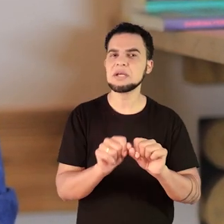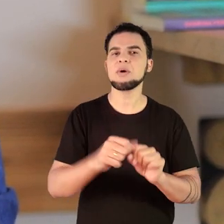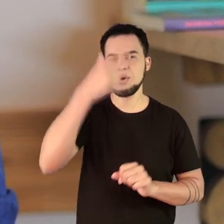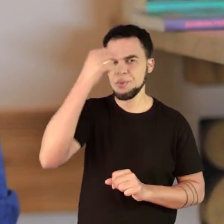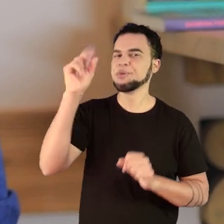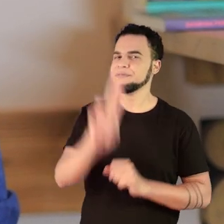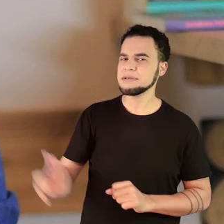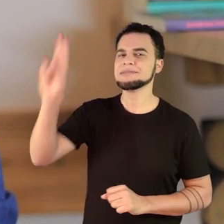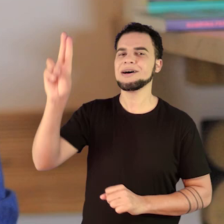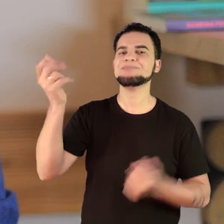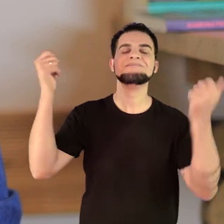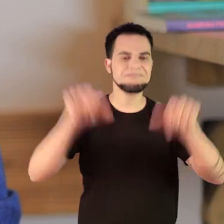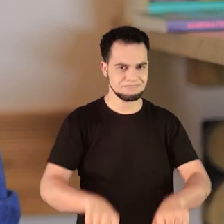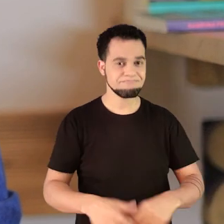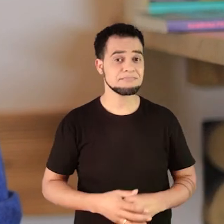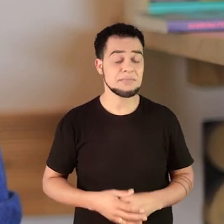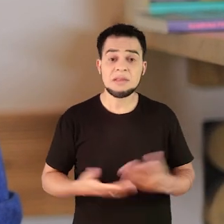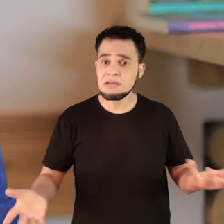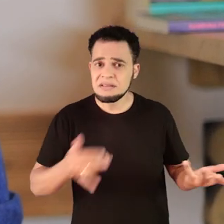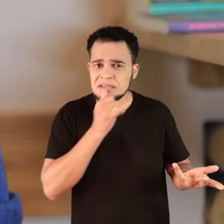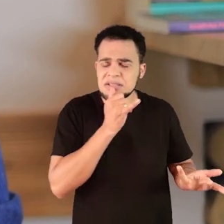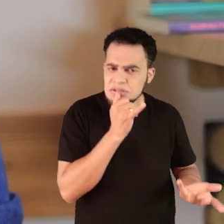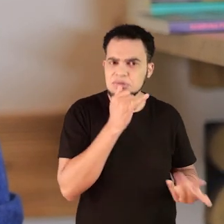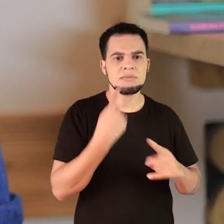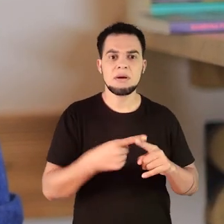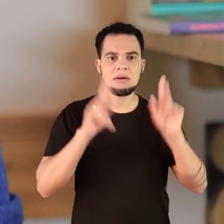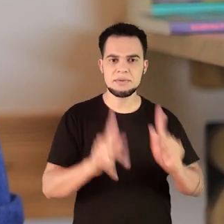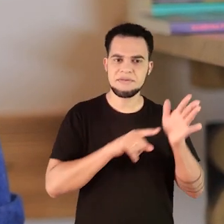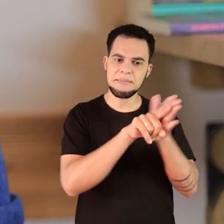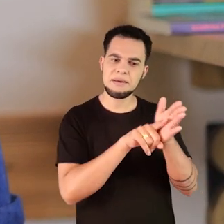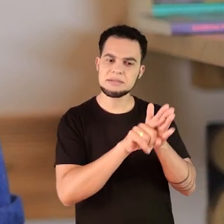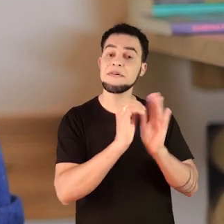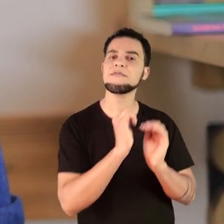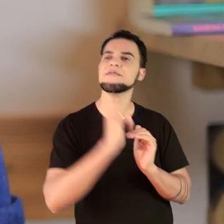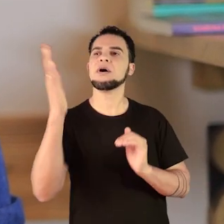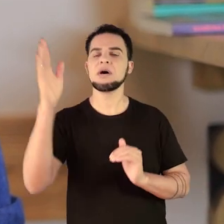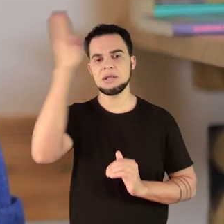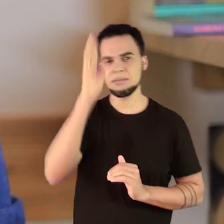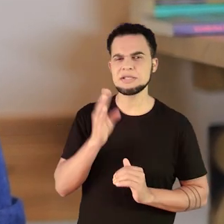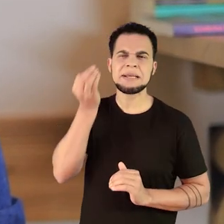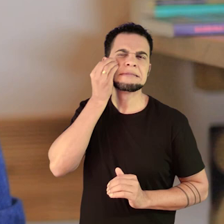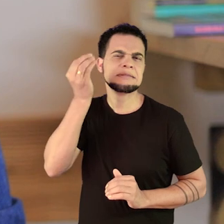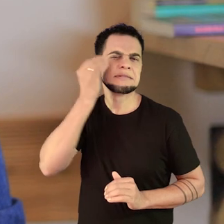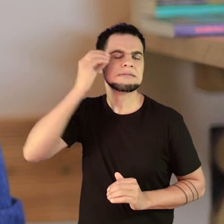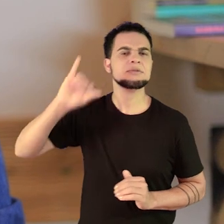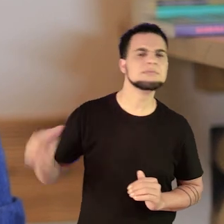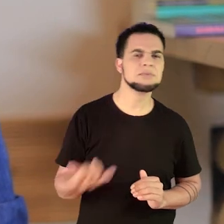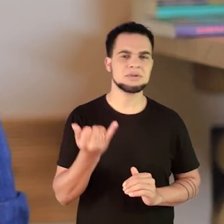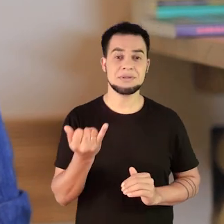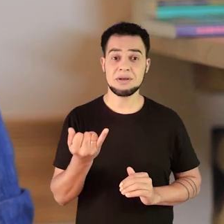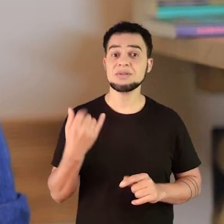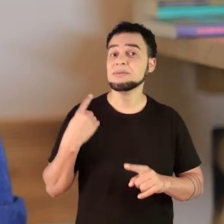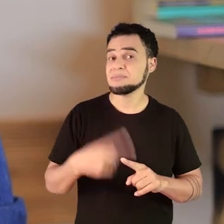universidades, isso tudo piora bastante. E é até triste, porque aí quando o pesquisador vai para fora do Brasil procurar alguma oportunidade,